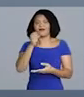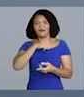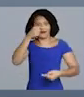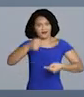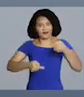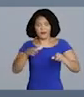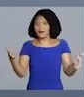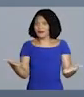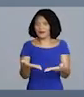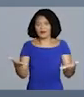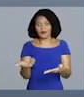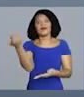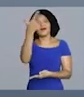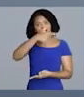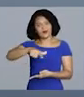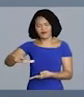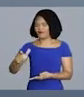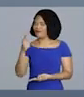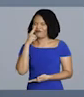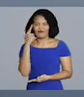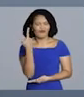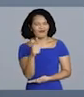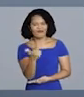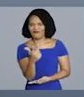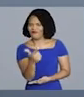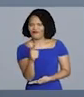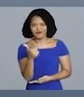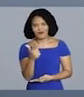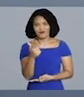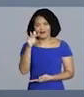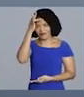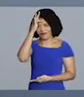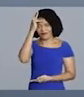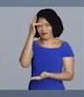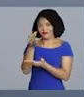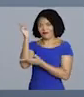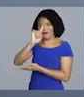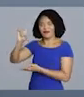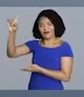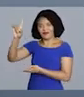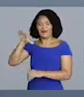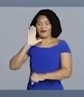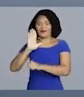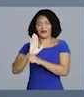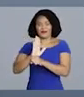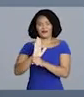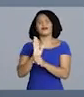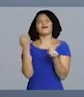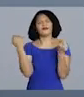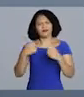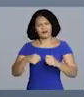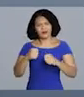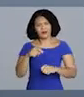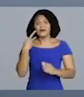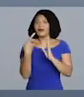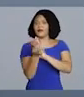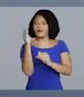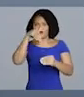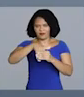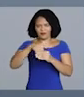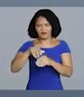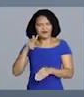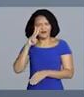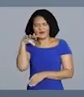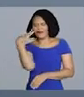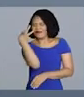velha política. Agora, novamente, eu não tenho a menor dúvida que a fé em Deus, o trabalho por quem mais precisa e o seu voto vão nos